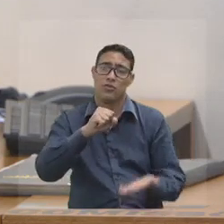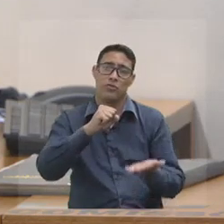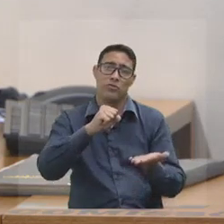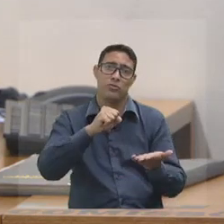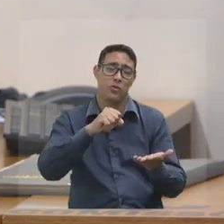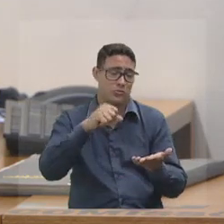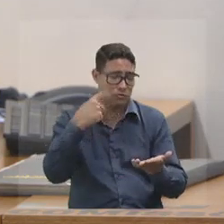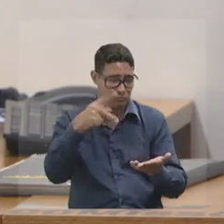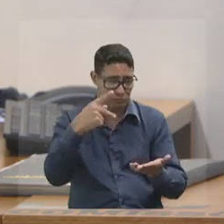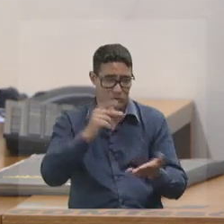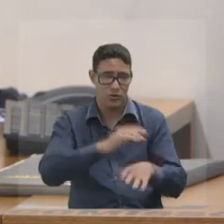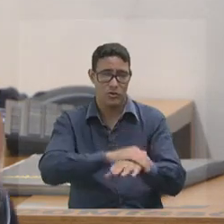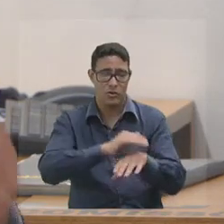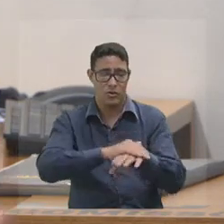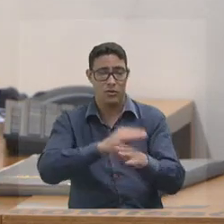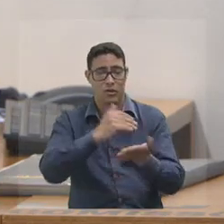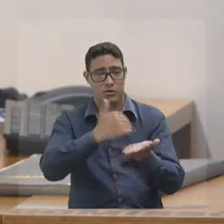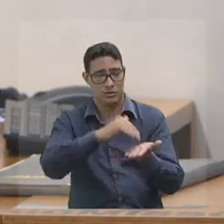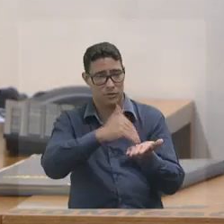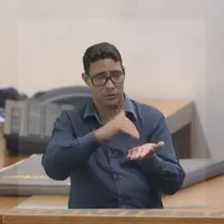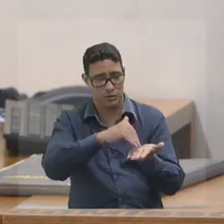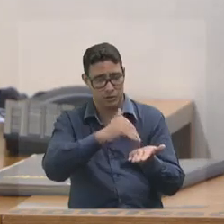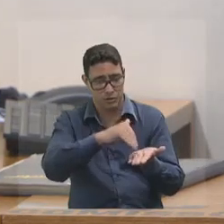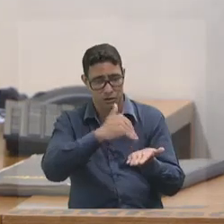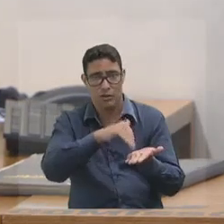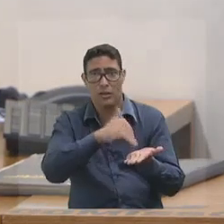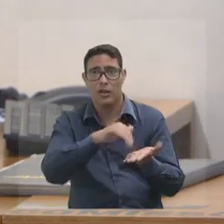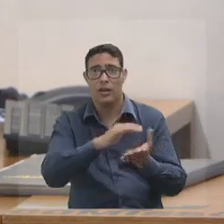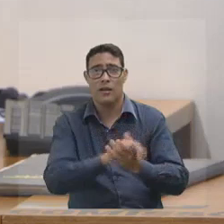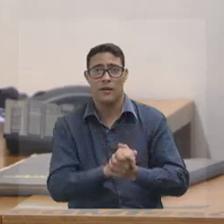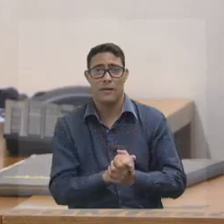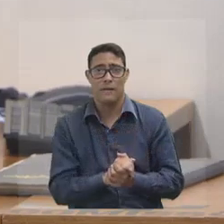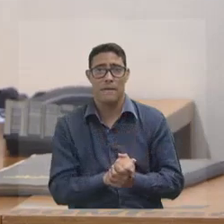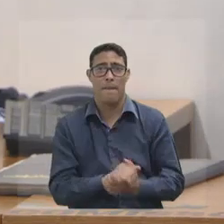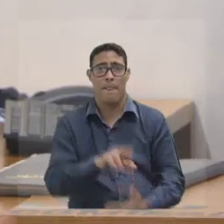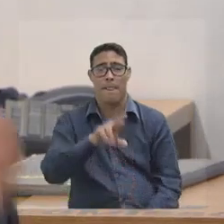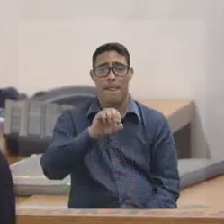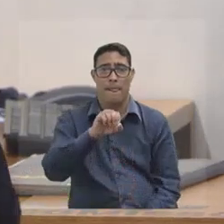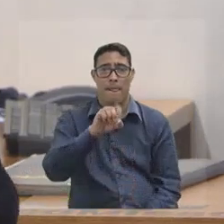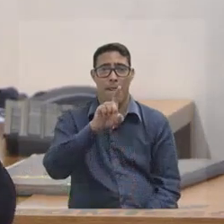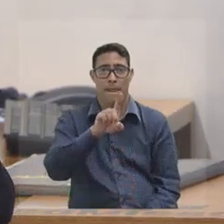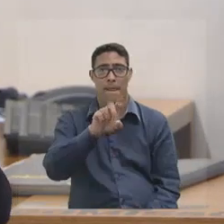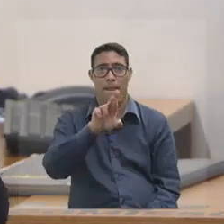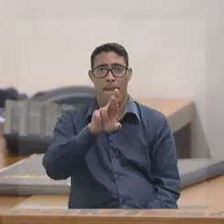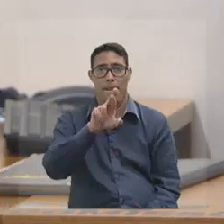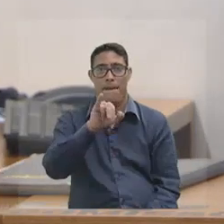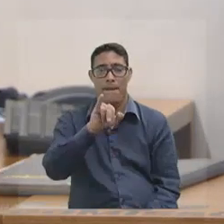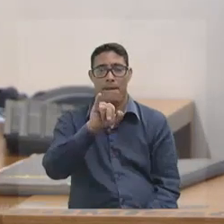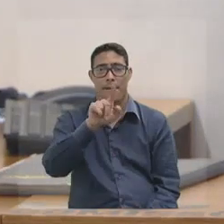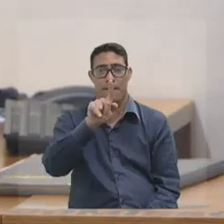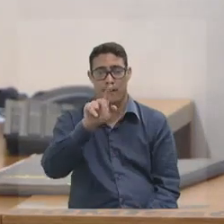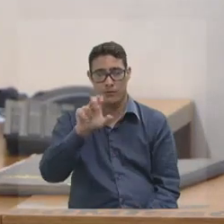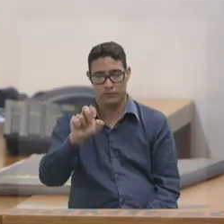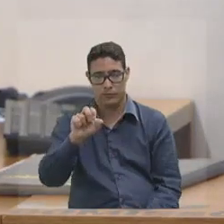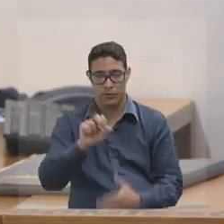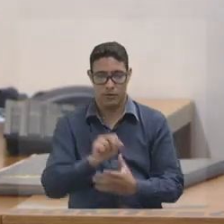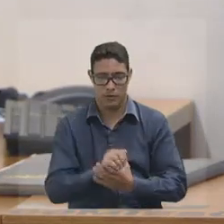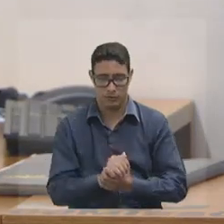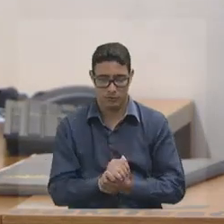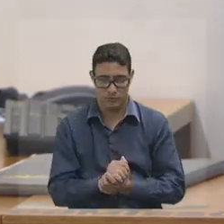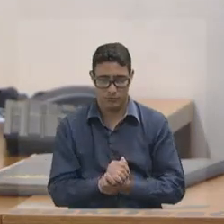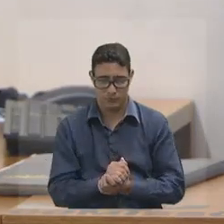não poderia deixar de fazer justiça aqui com relação ao Rodrigo né Franco né